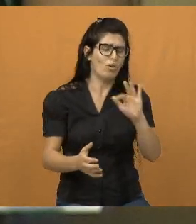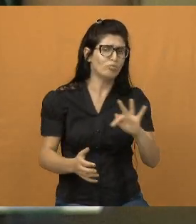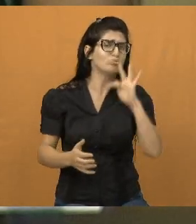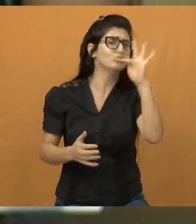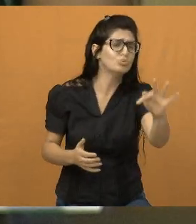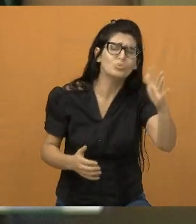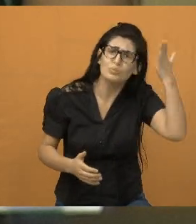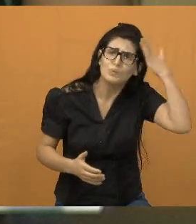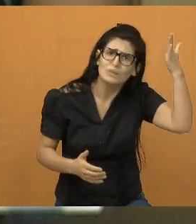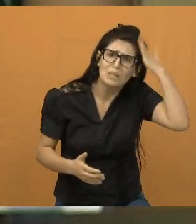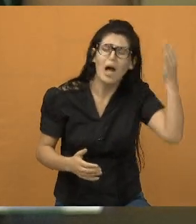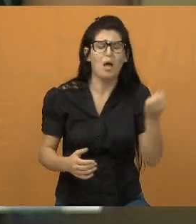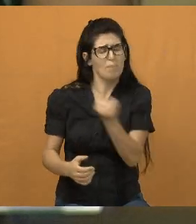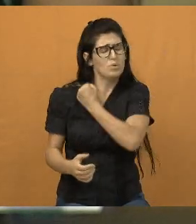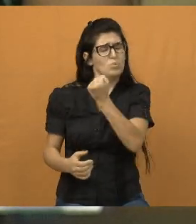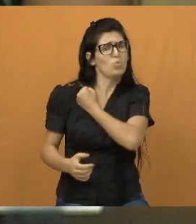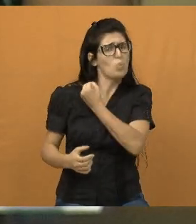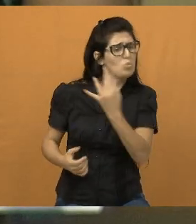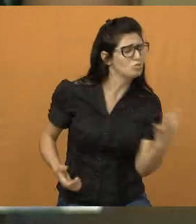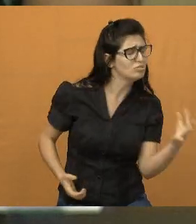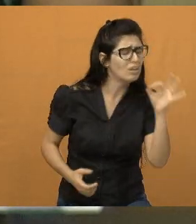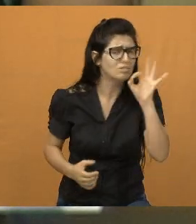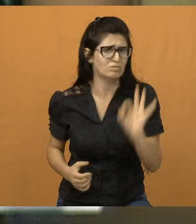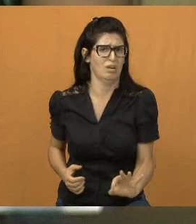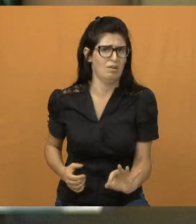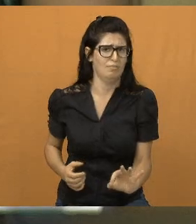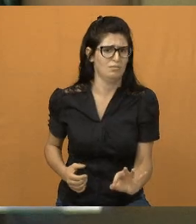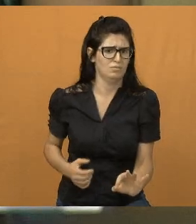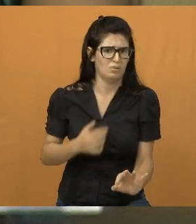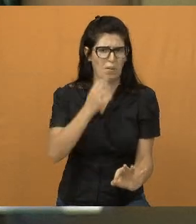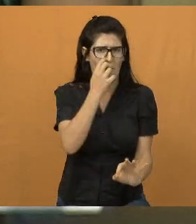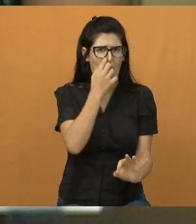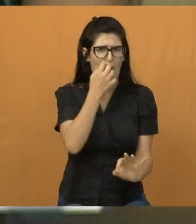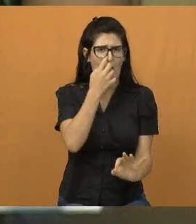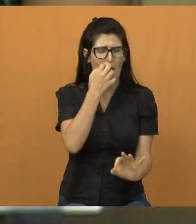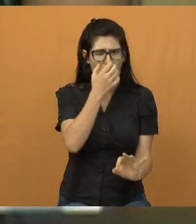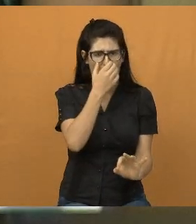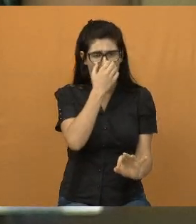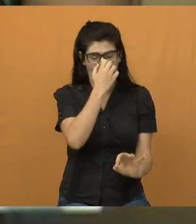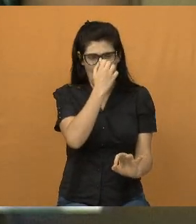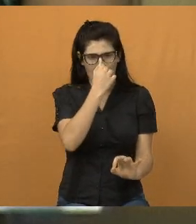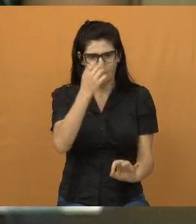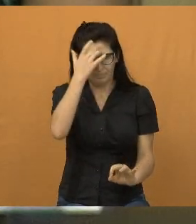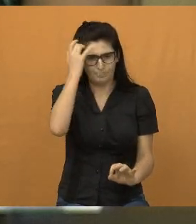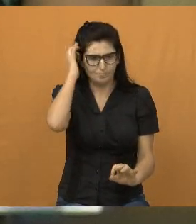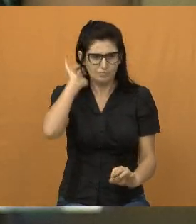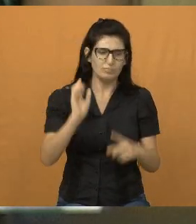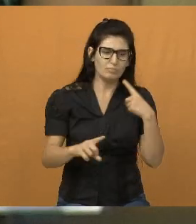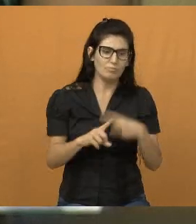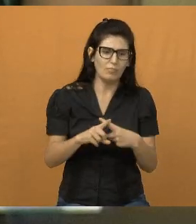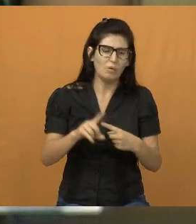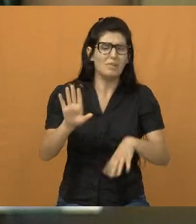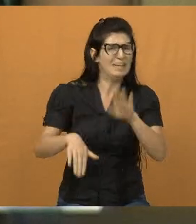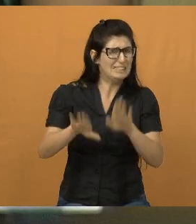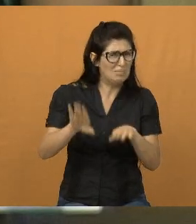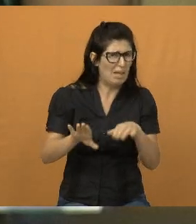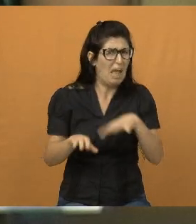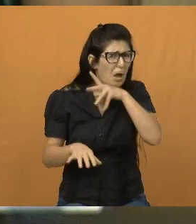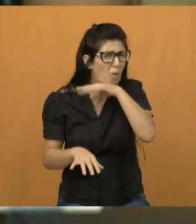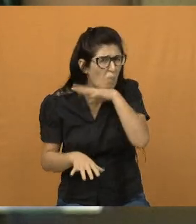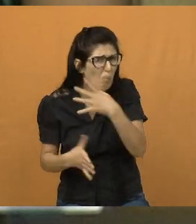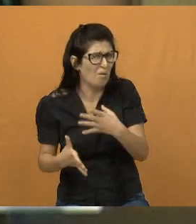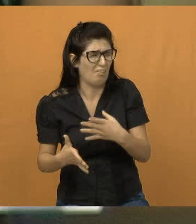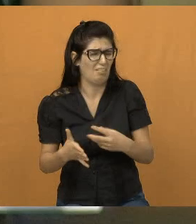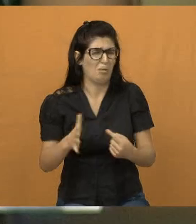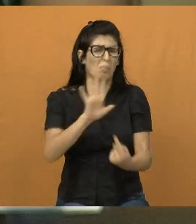vir. Então, a gente ficou mais ou menos tranquilo de não ter aumentado essa média, que isso daí é uma coisa muito ruim quando acontece. Ok?